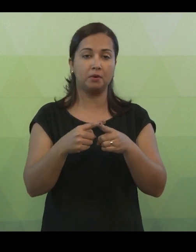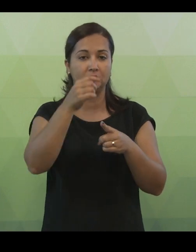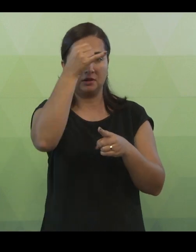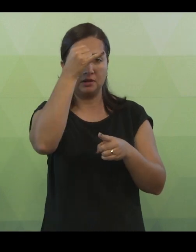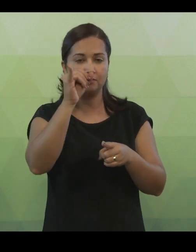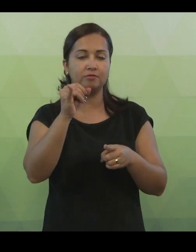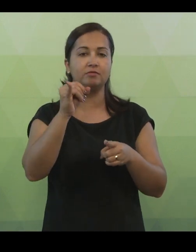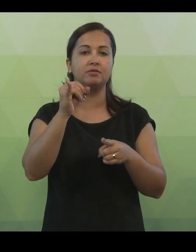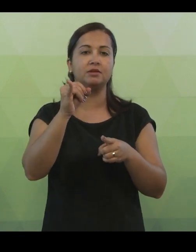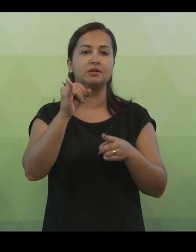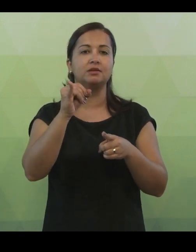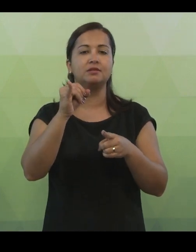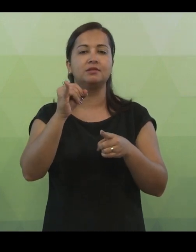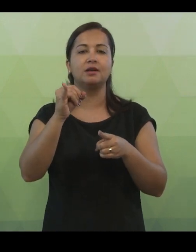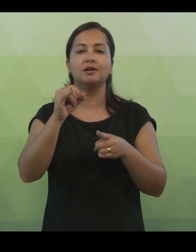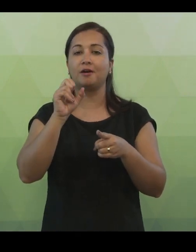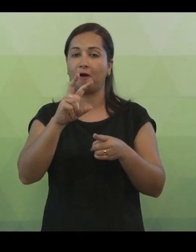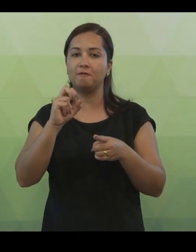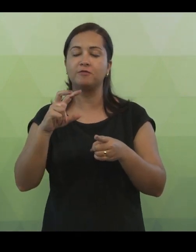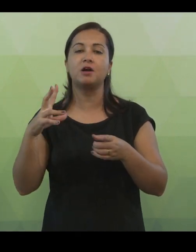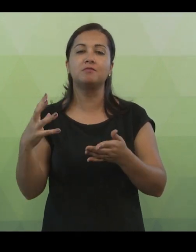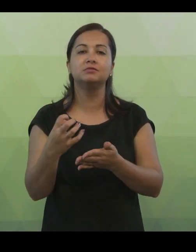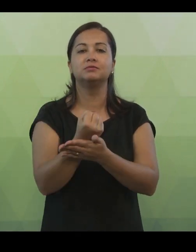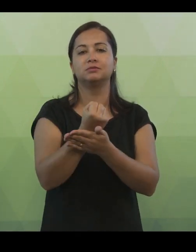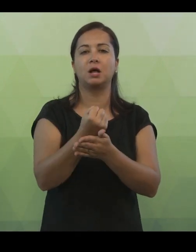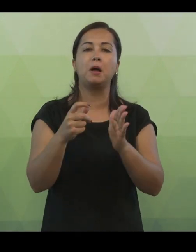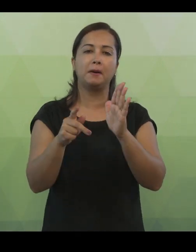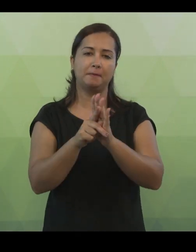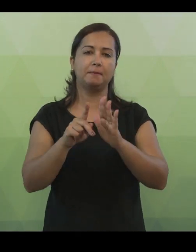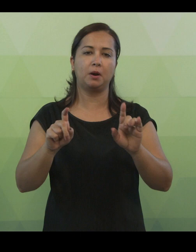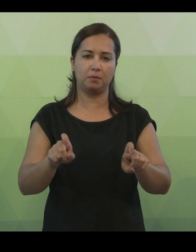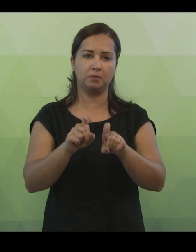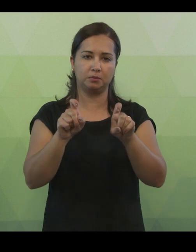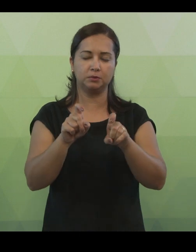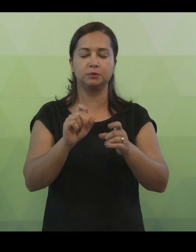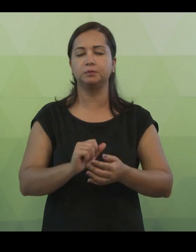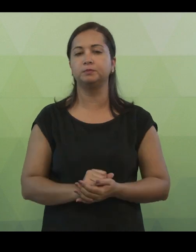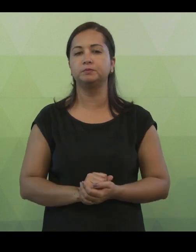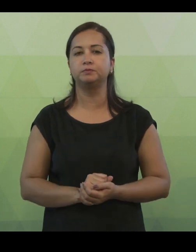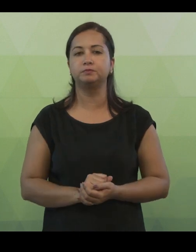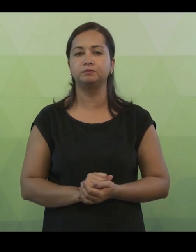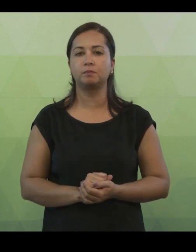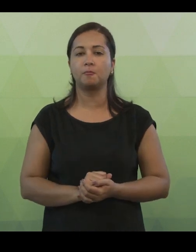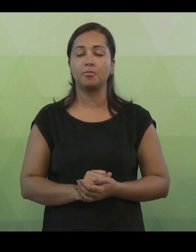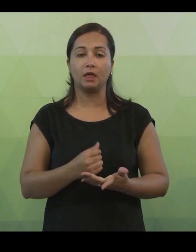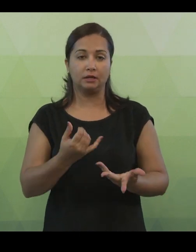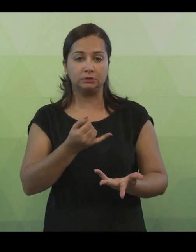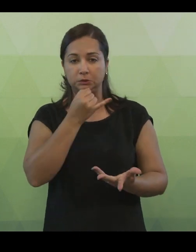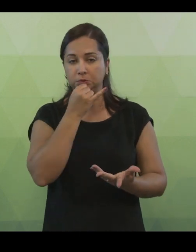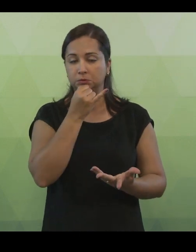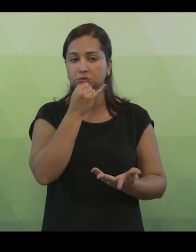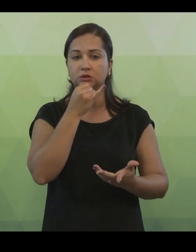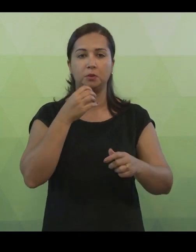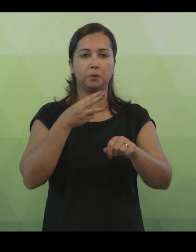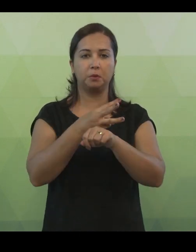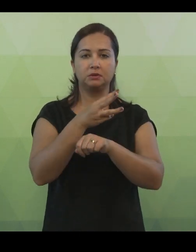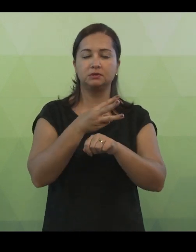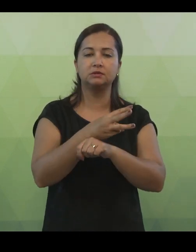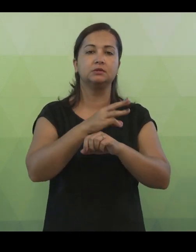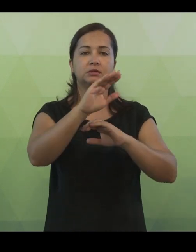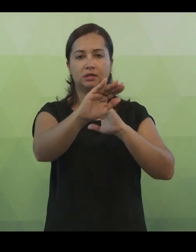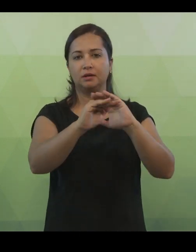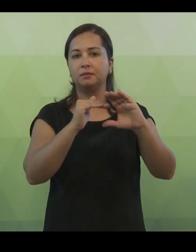né, e invada o computador, tá? Não clique em links recebidos por e-mails, WhatsApp, né, ou até